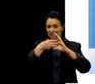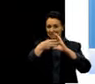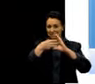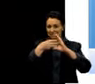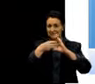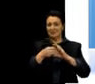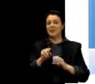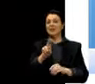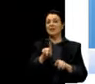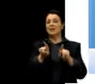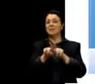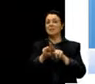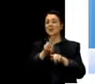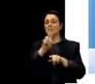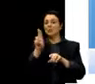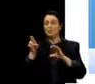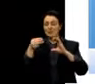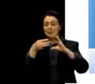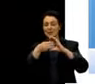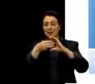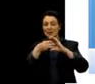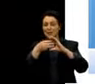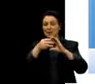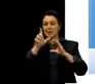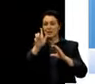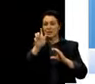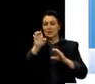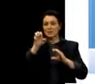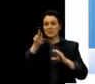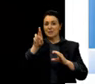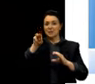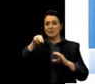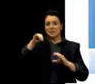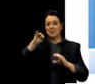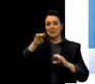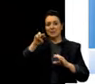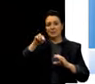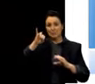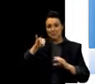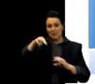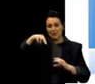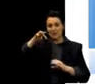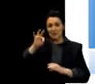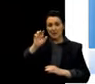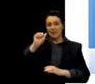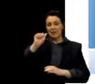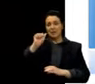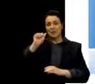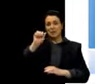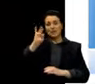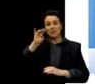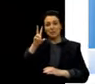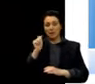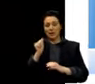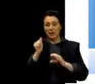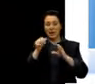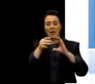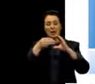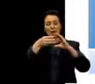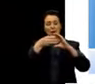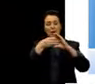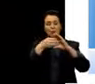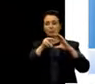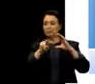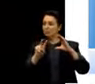de célula germinativa ou também de gônia. Então, essa célula ela se divide de